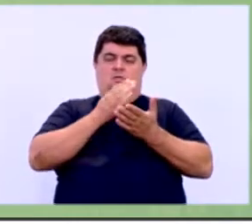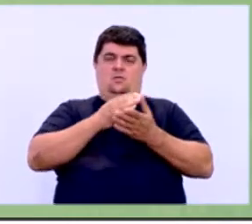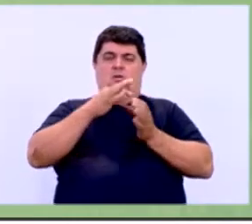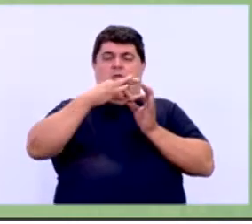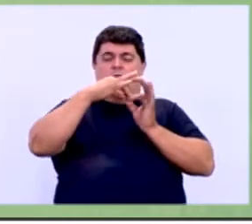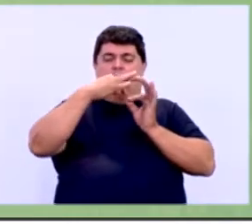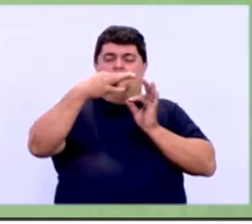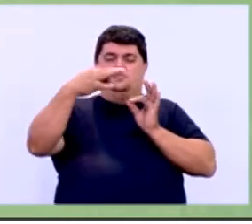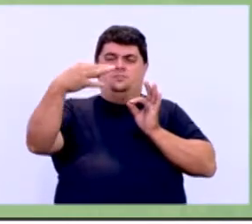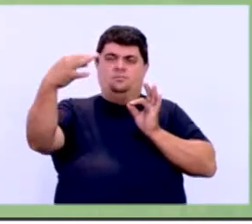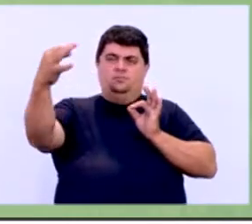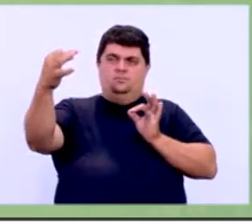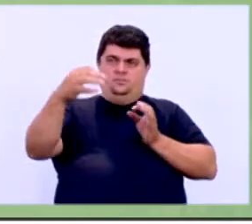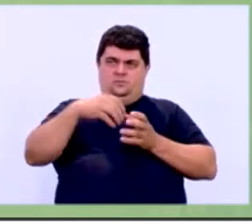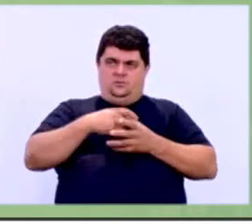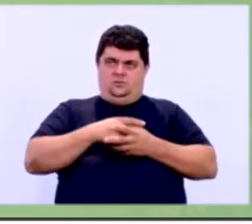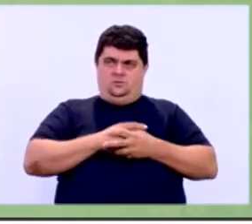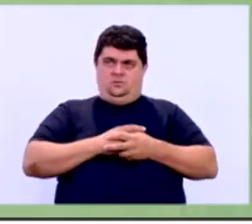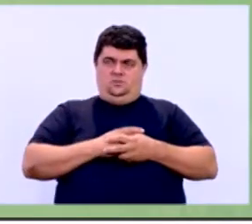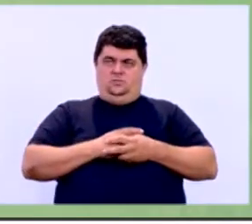financiamento de longo prazo.